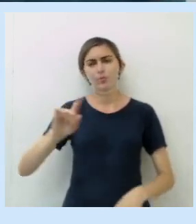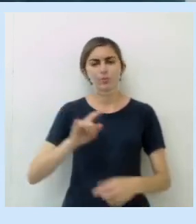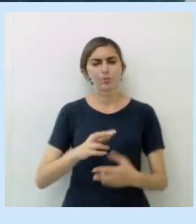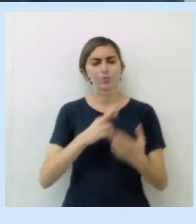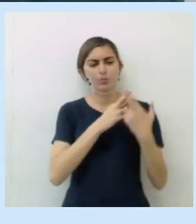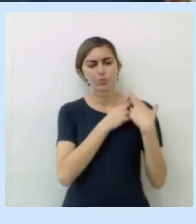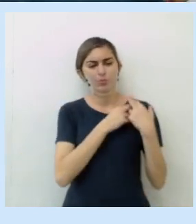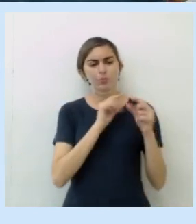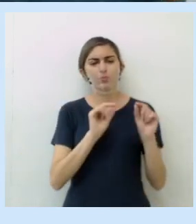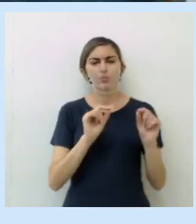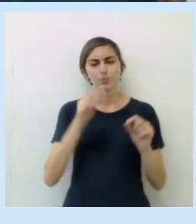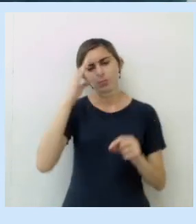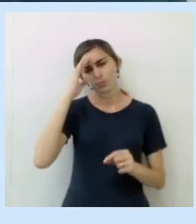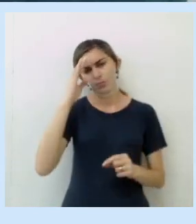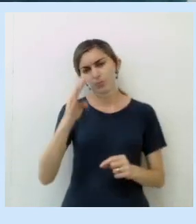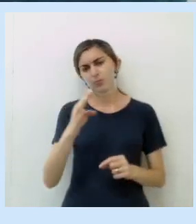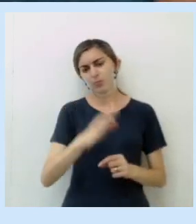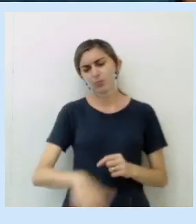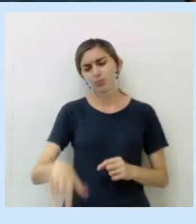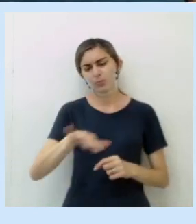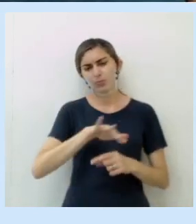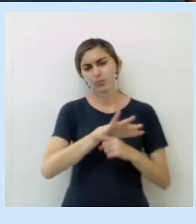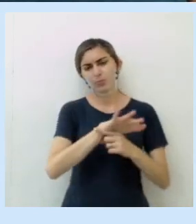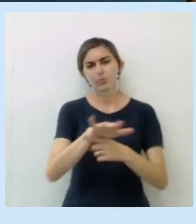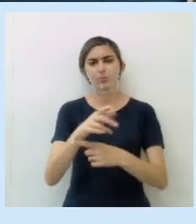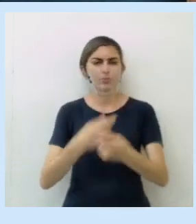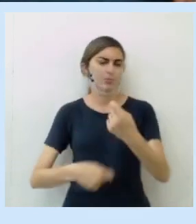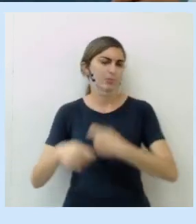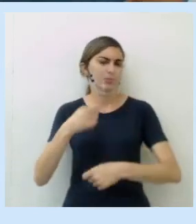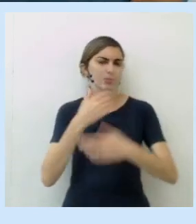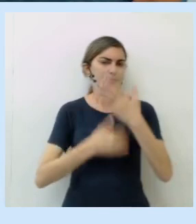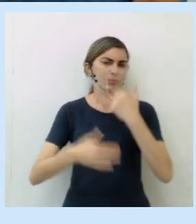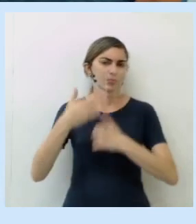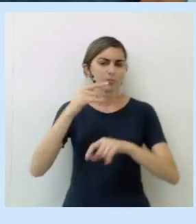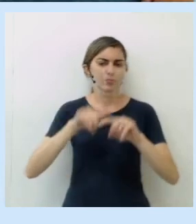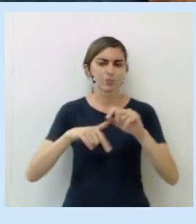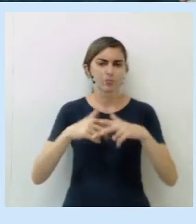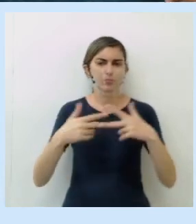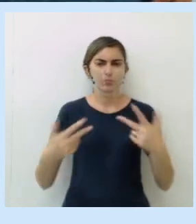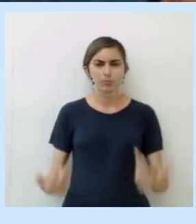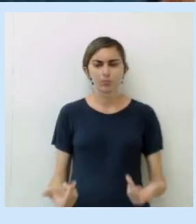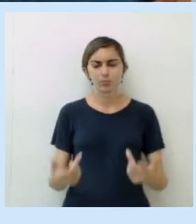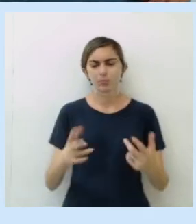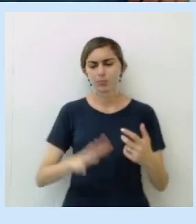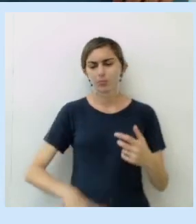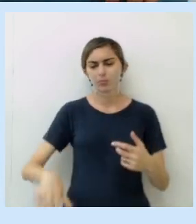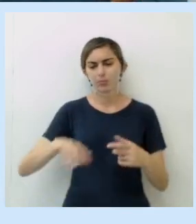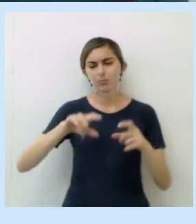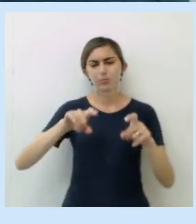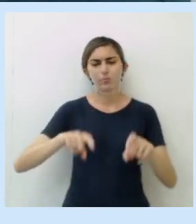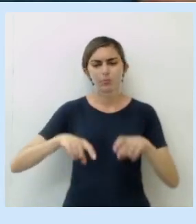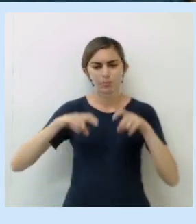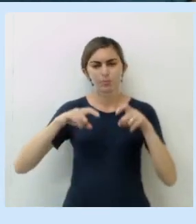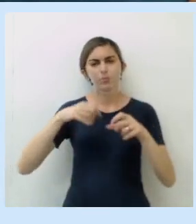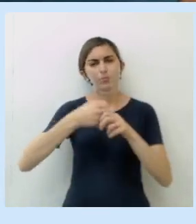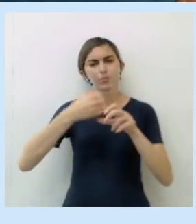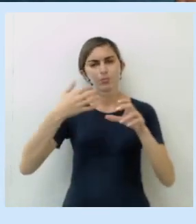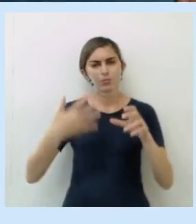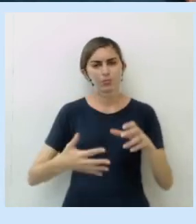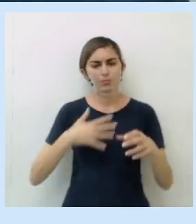finalidade principal atender o mercado de alimentos e de matéria-prima, O espaço rural ele é caracterizado